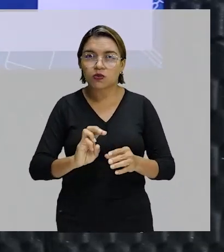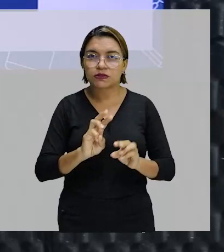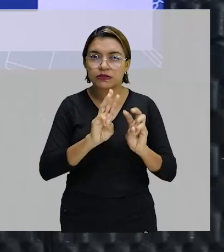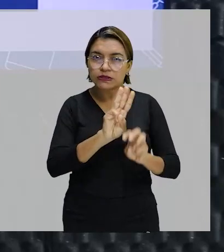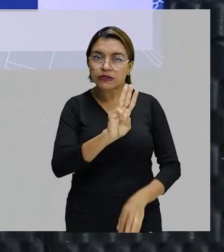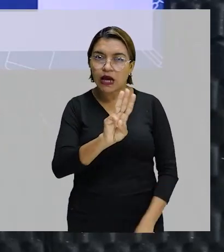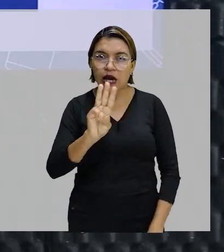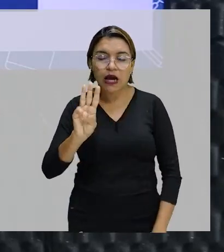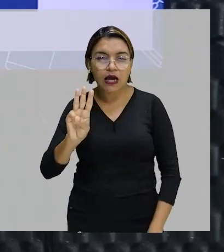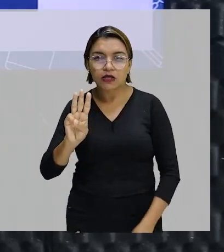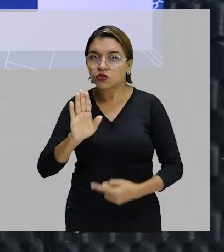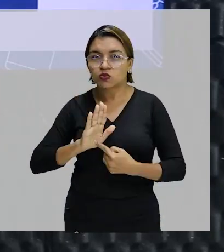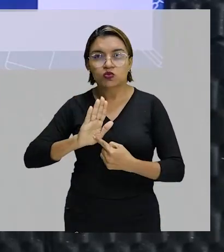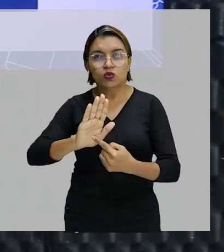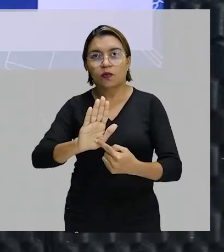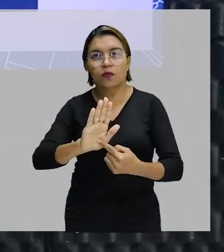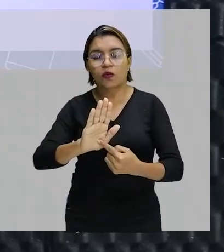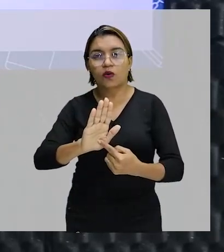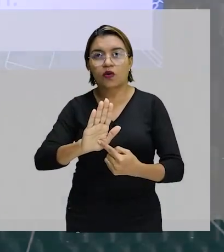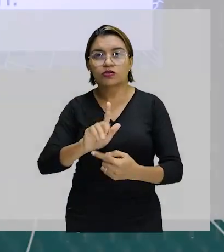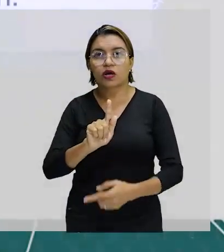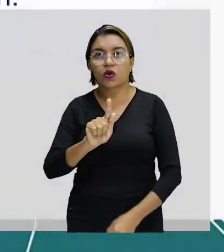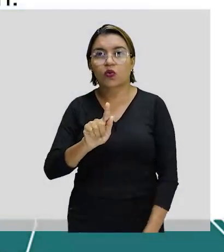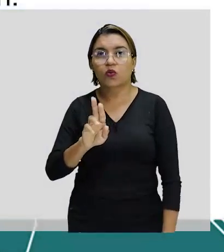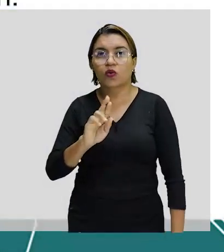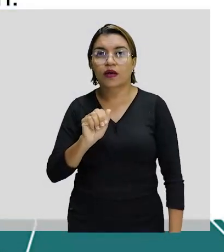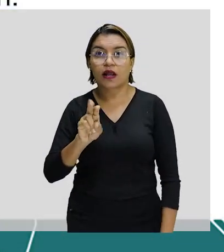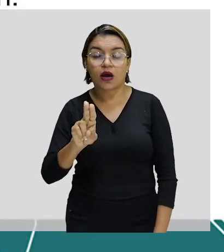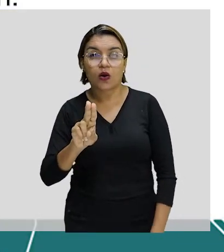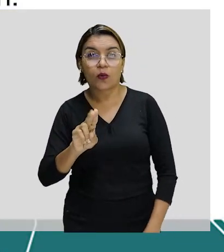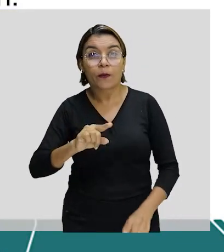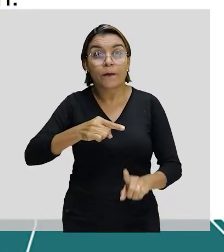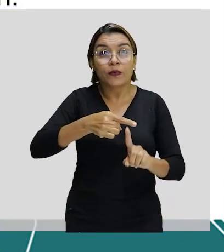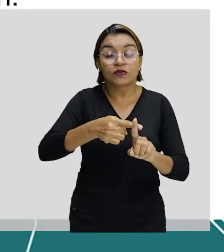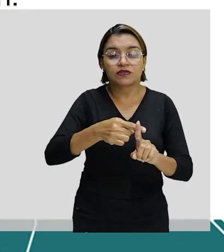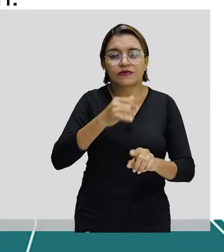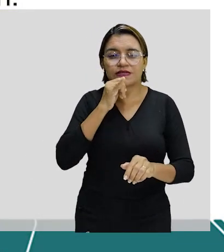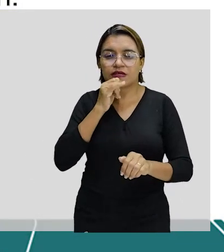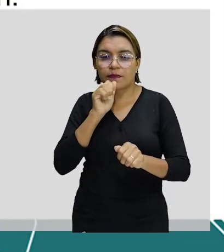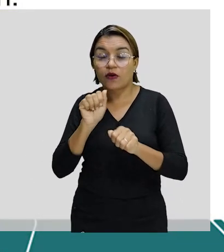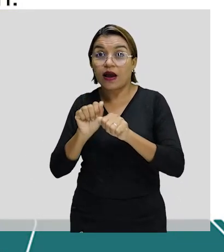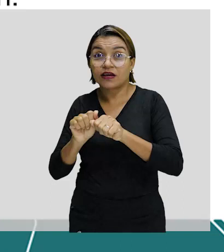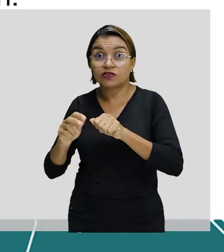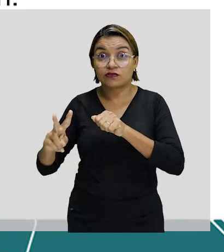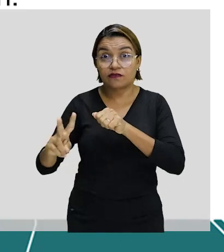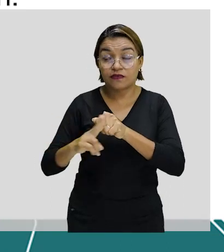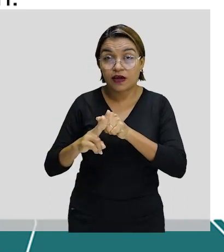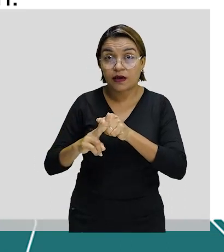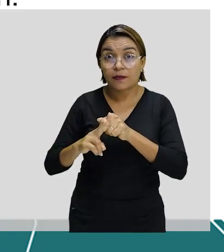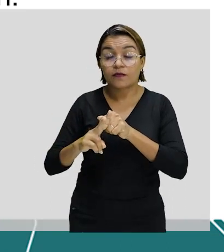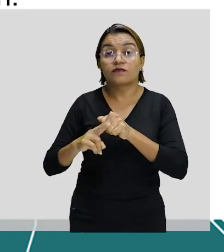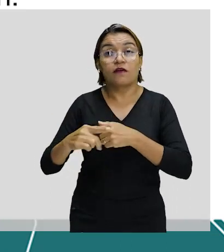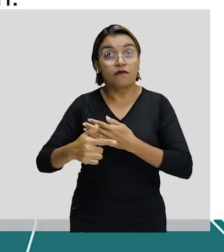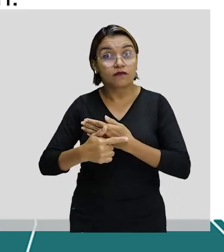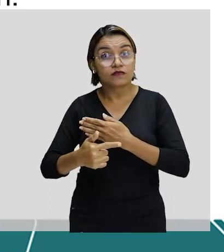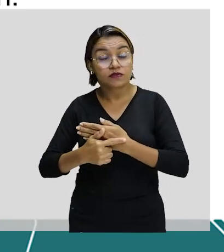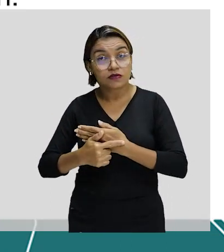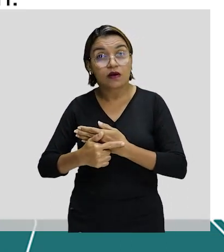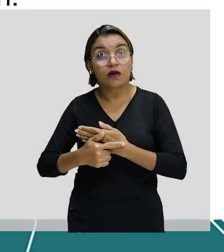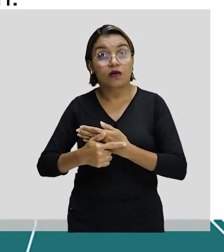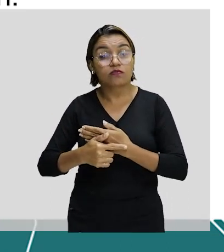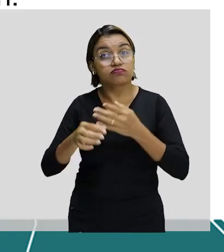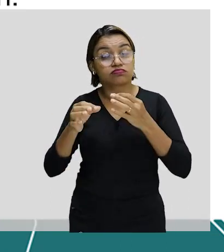o grau positivo, porque o grau positivo nada mais é do que o advérbio na sua função original. É o advérbio na sua